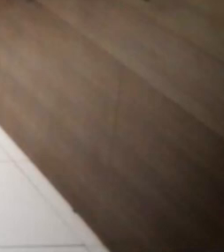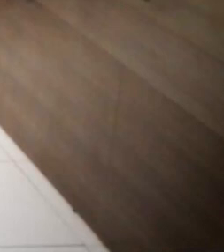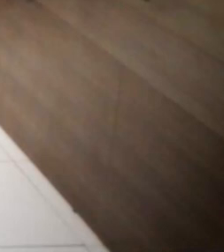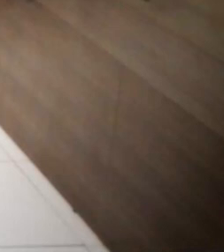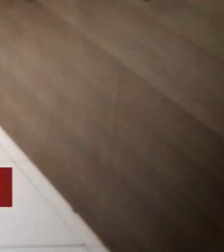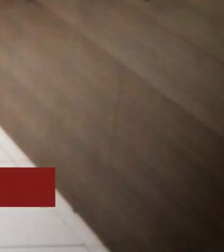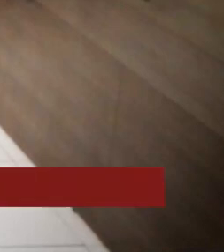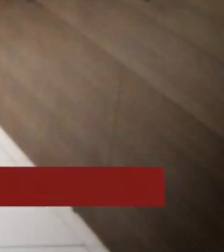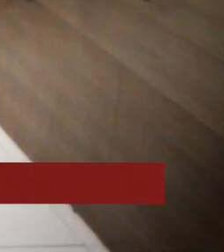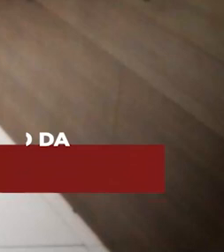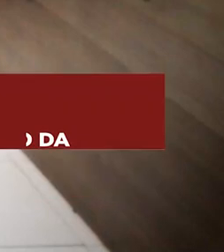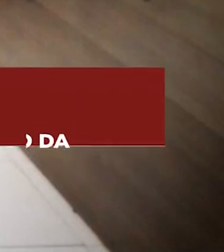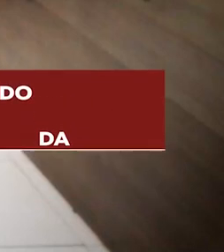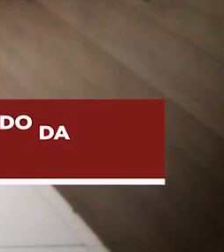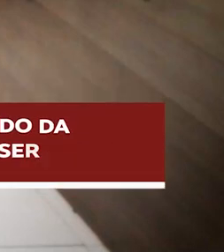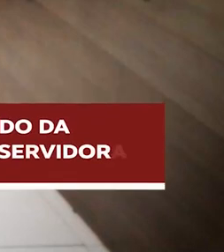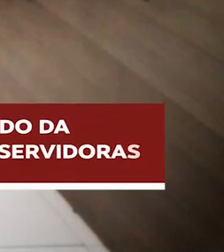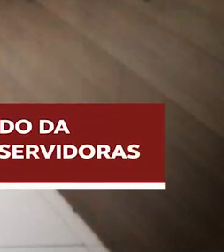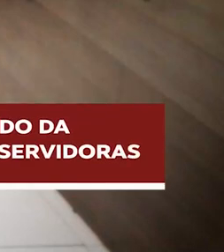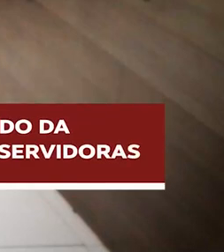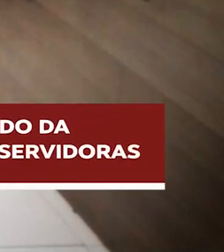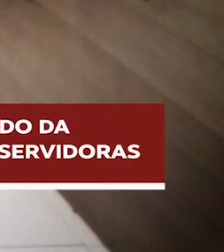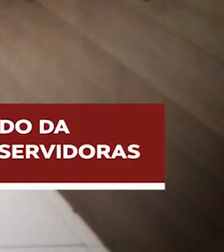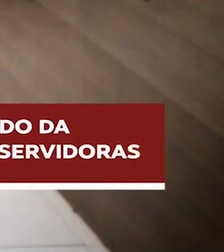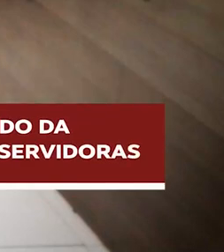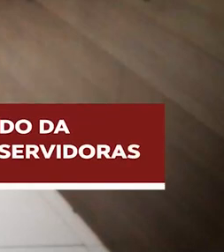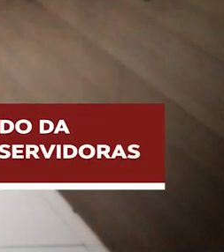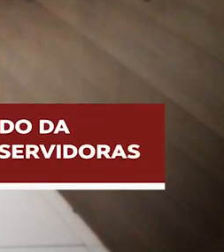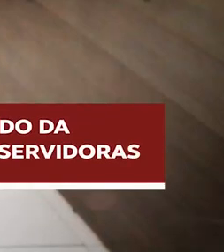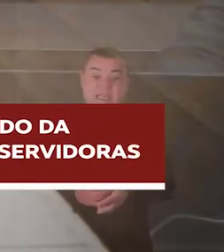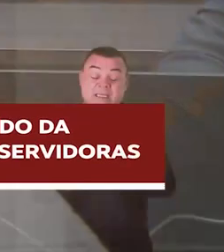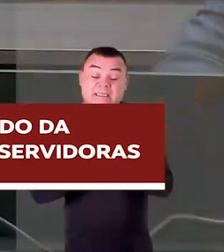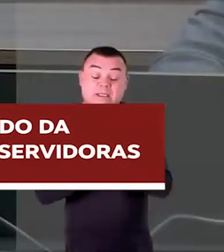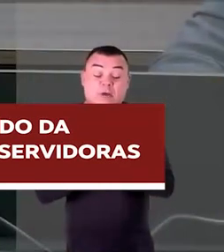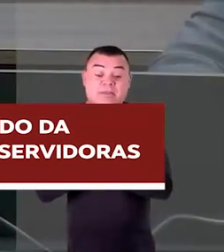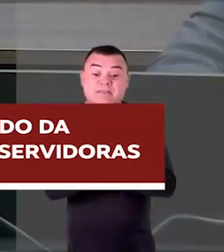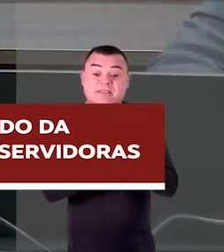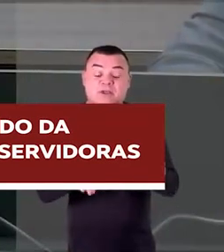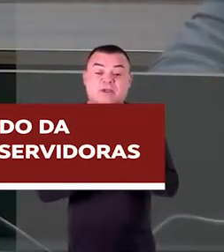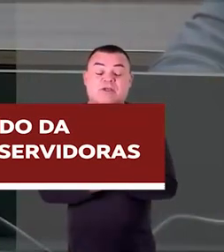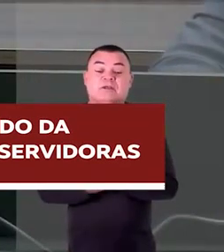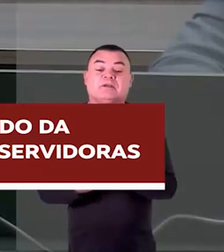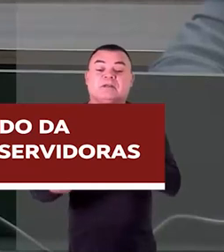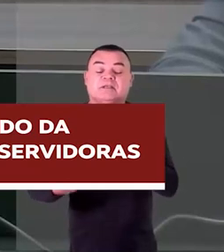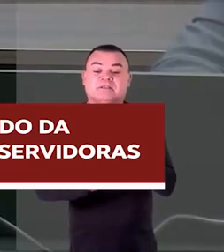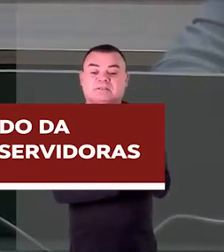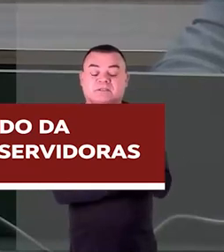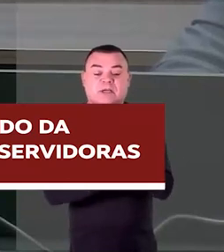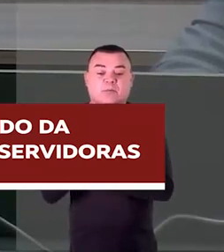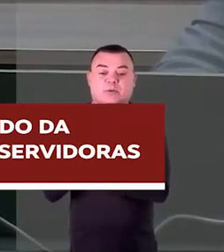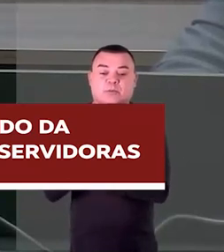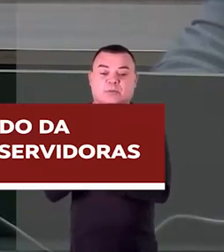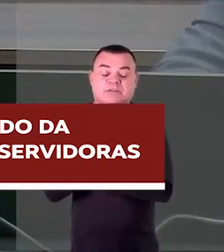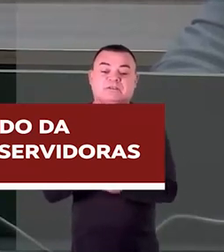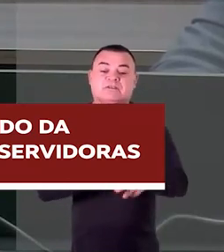de membras e servidoras do Ministério Público e do CNMP. O texto foi apresentado pela presidente Eliseta Ramos.